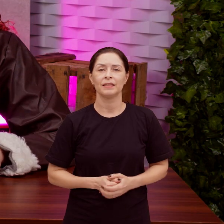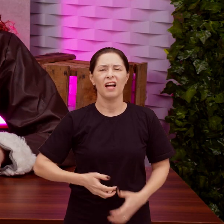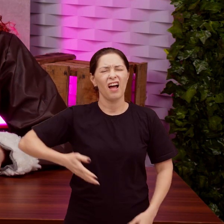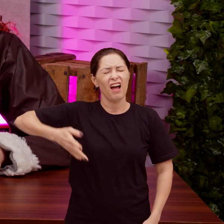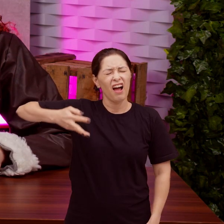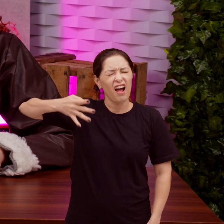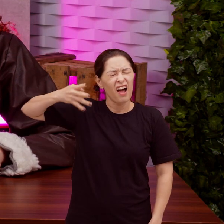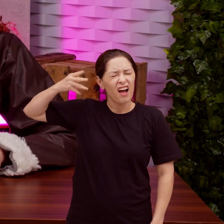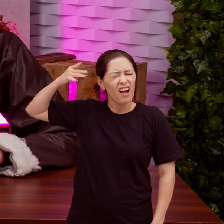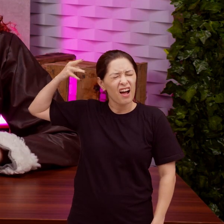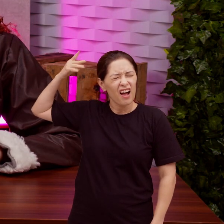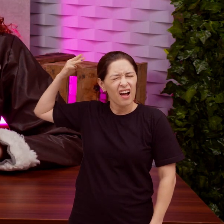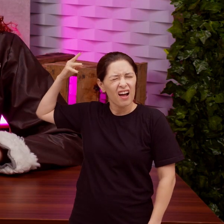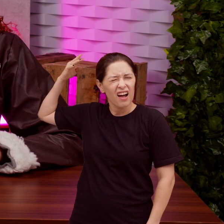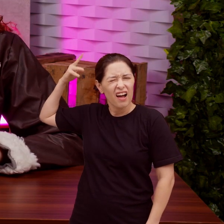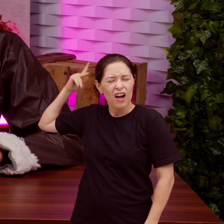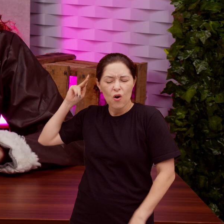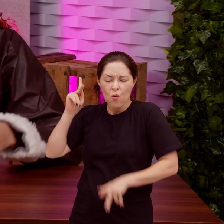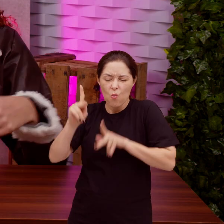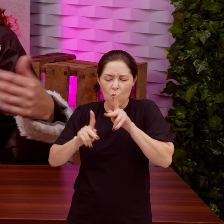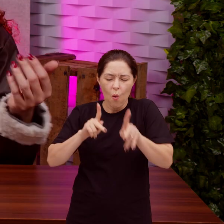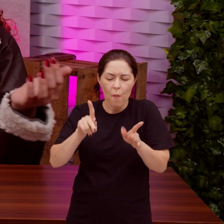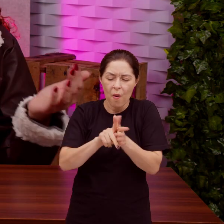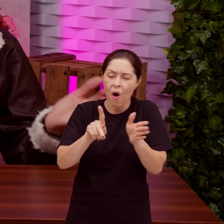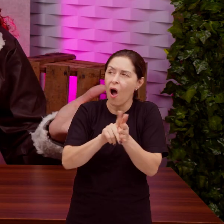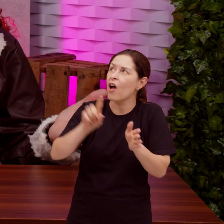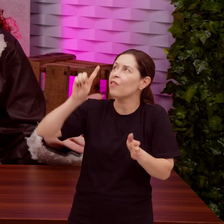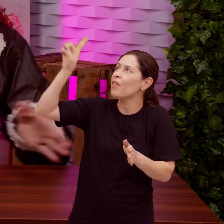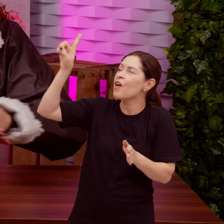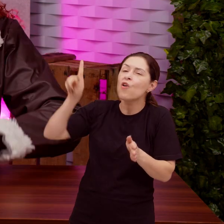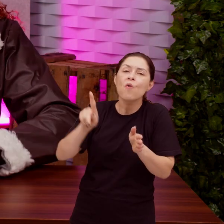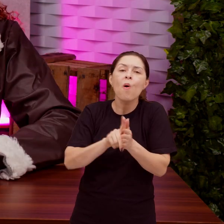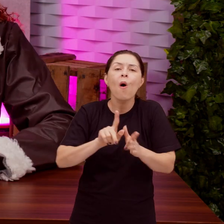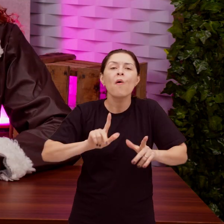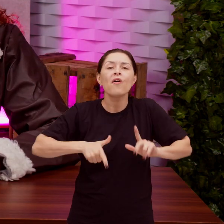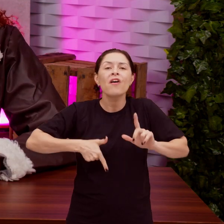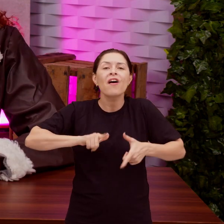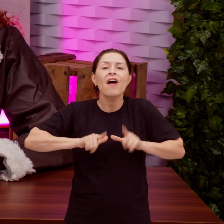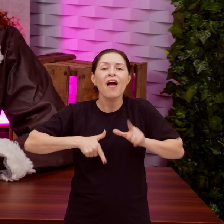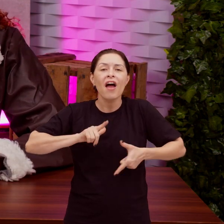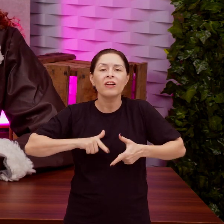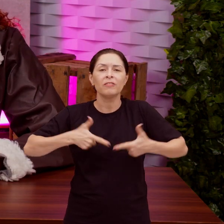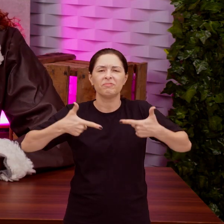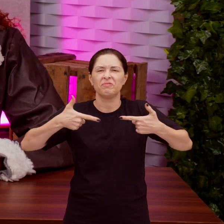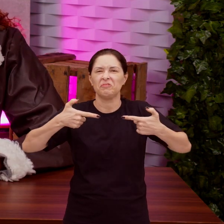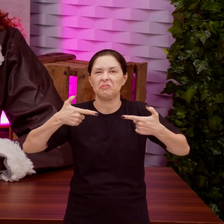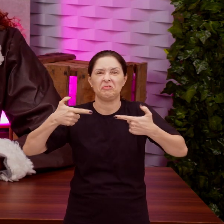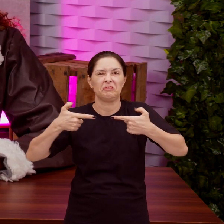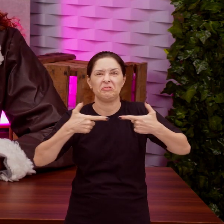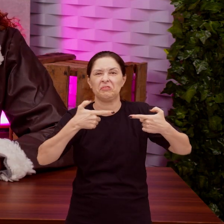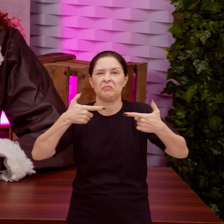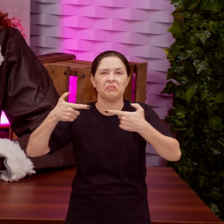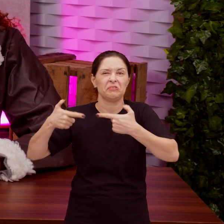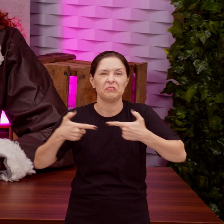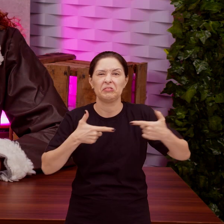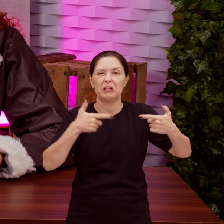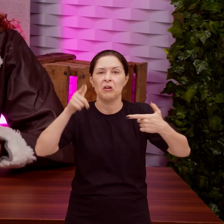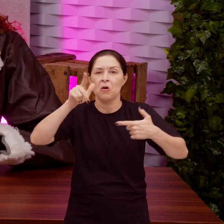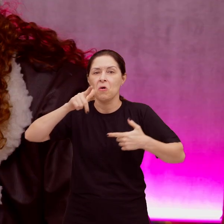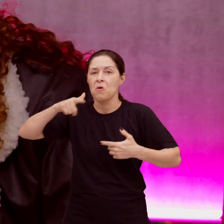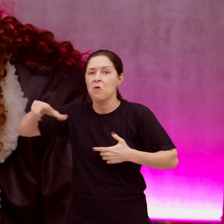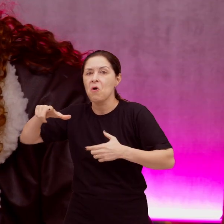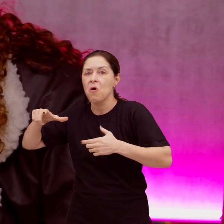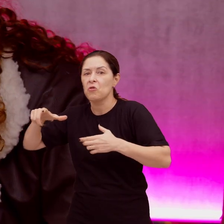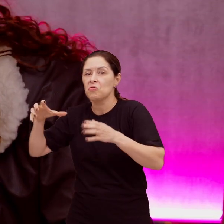Há muito tempo atrás, o povo de Deus, que era o povo de Israel, estava em guerra com um outro